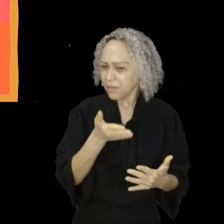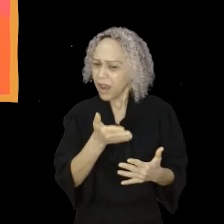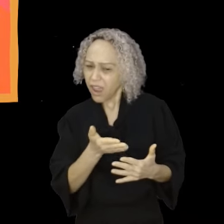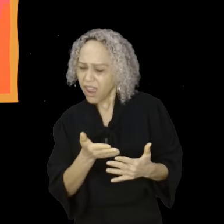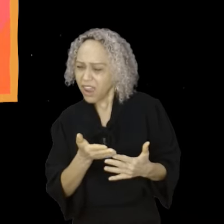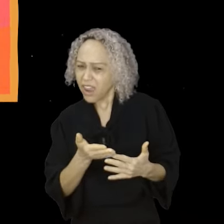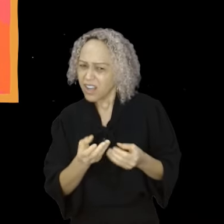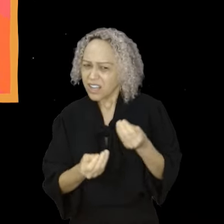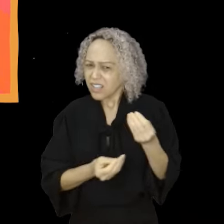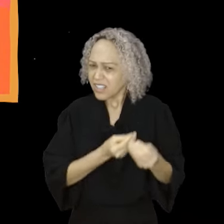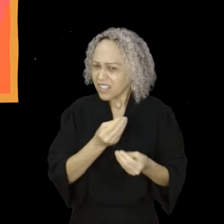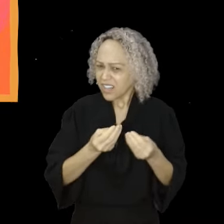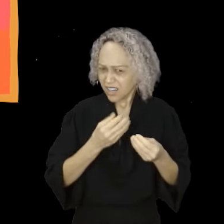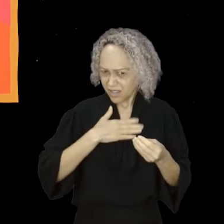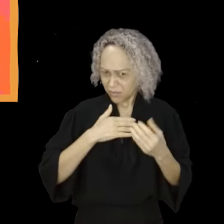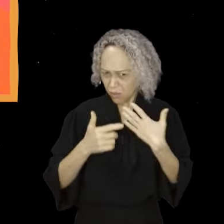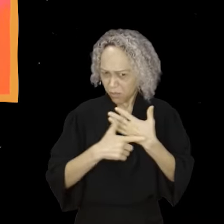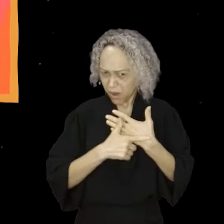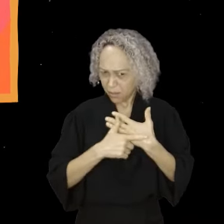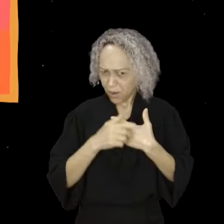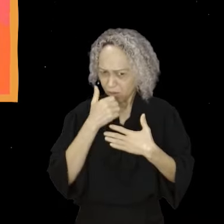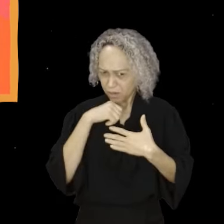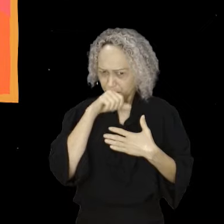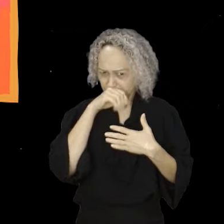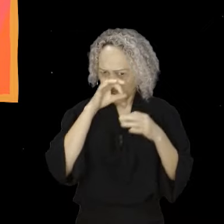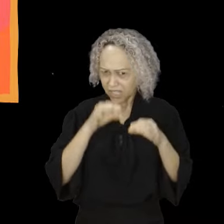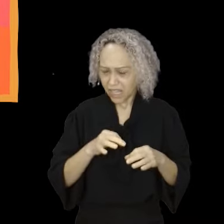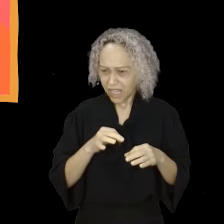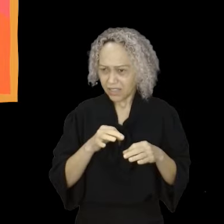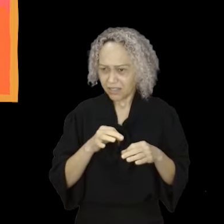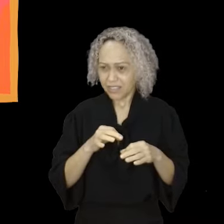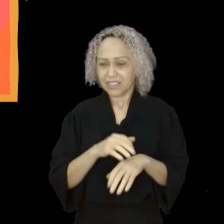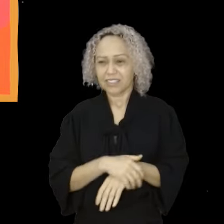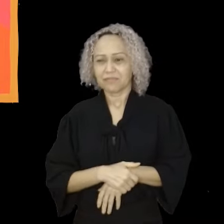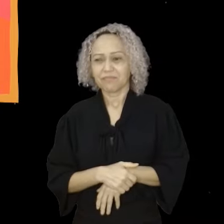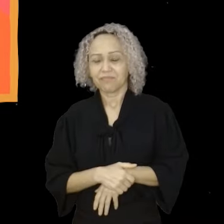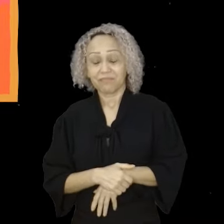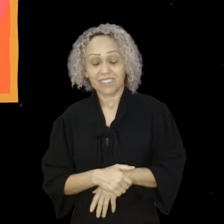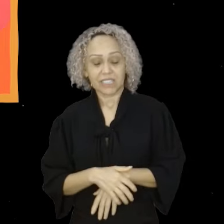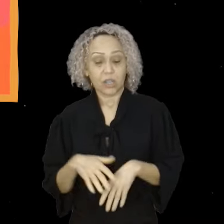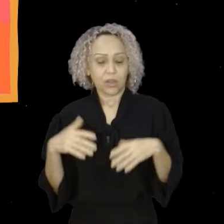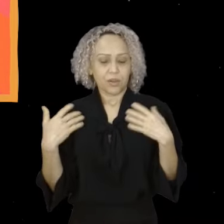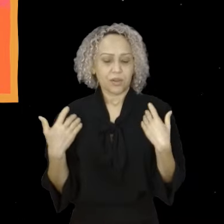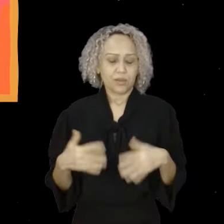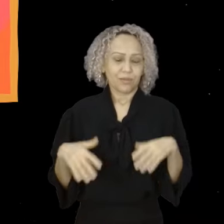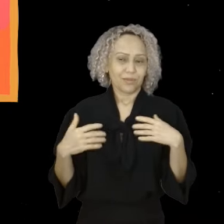Será que eu tô fazendo um bom papel? E me pegou legal pensando aqui.